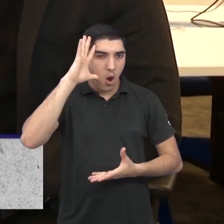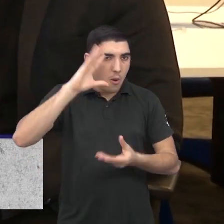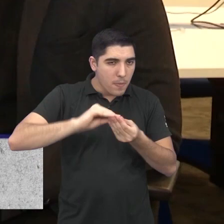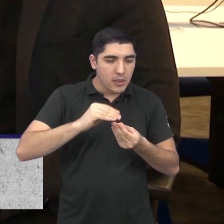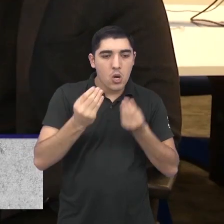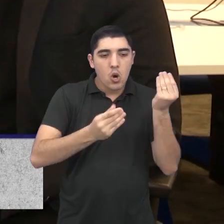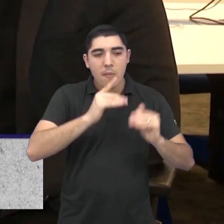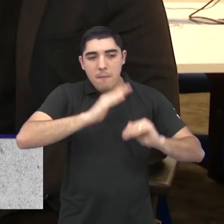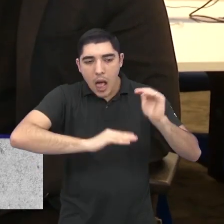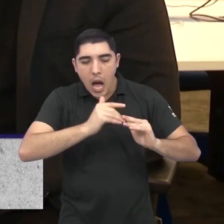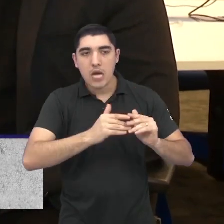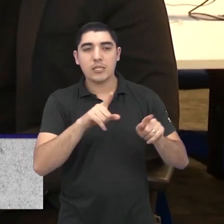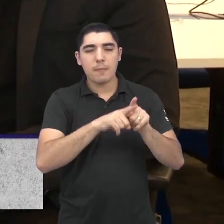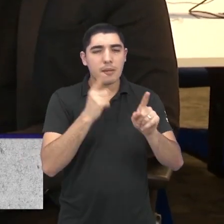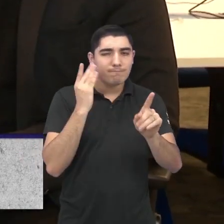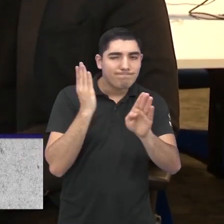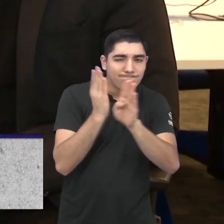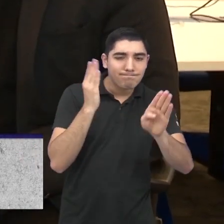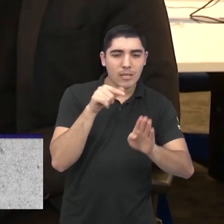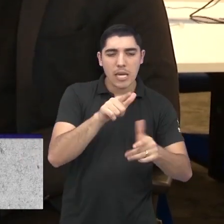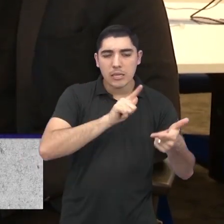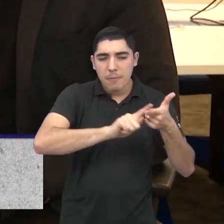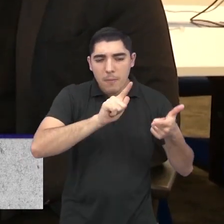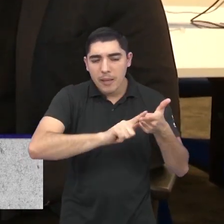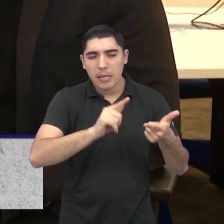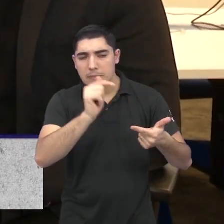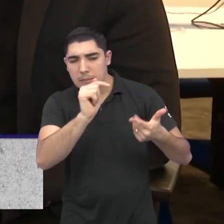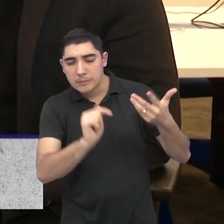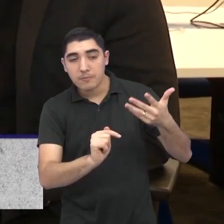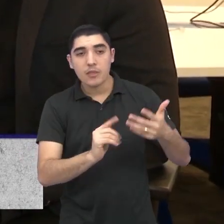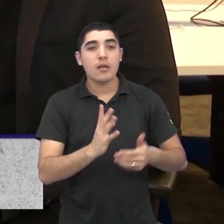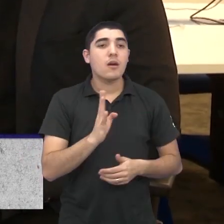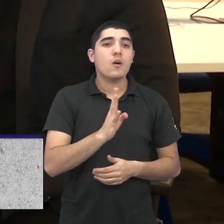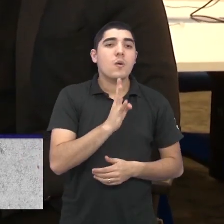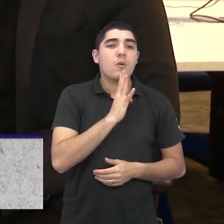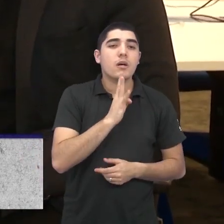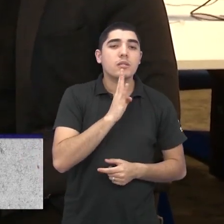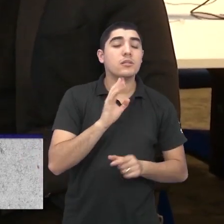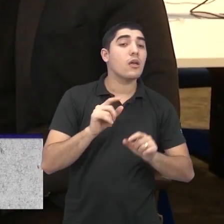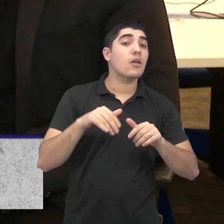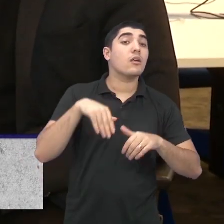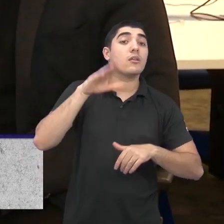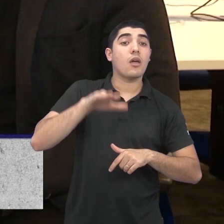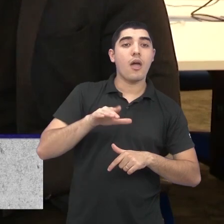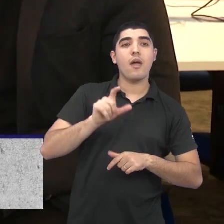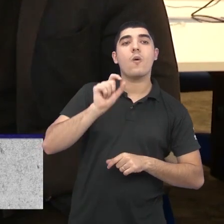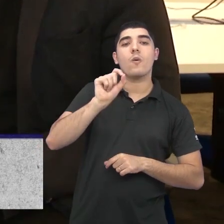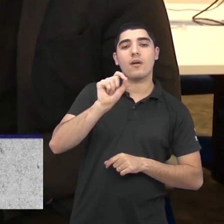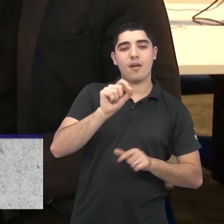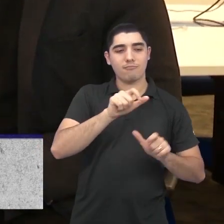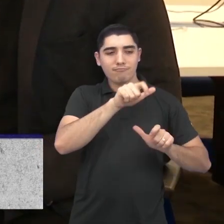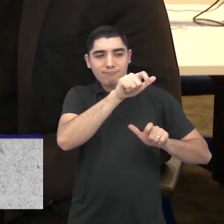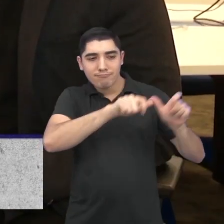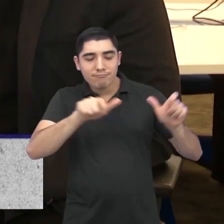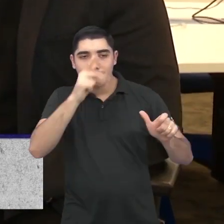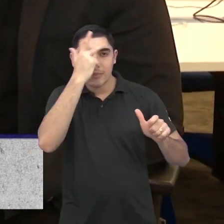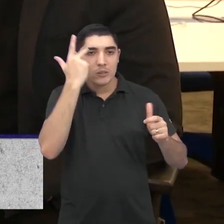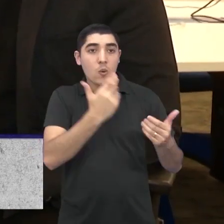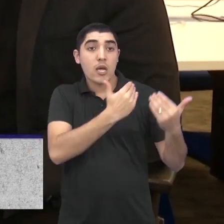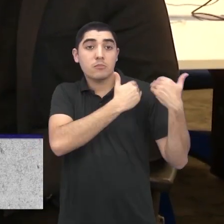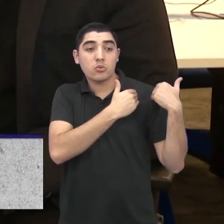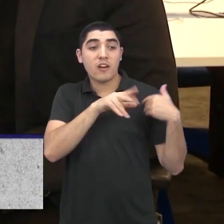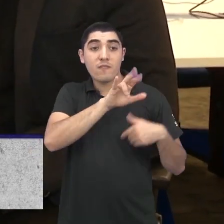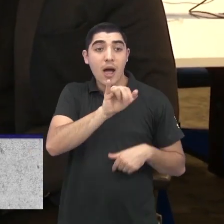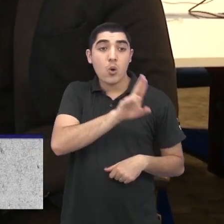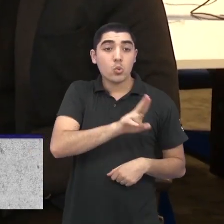e pontos de descoberta é entendermos quais são as personas daquele problema ou as personas que vão utilizar o